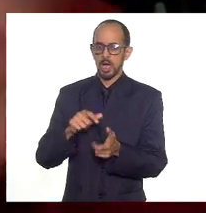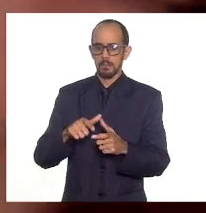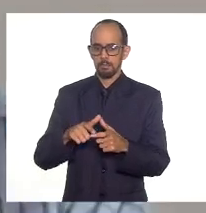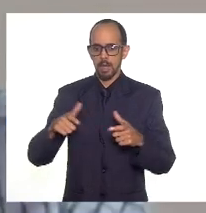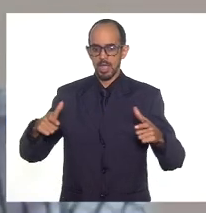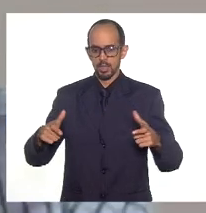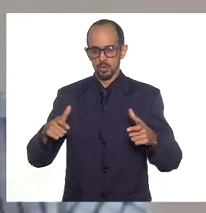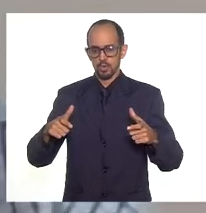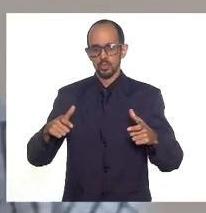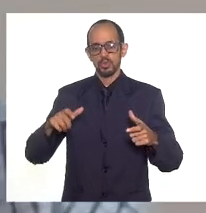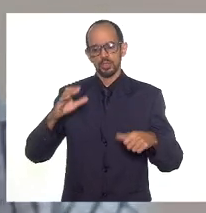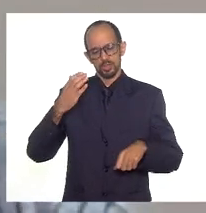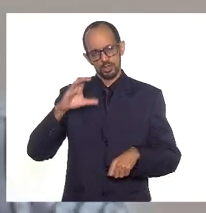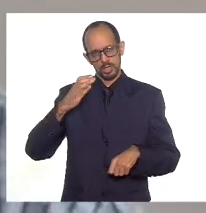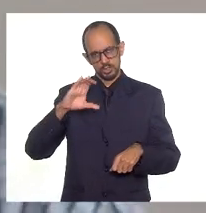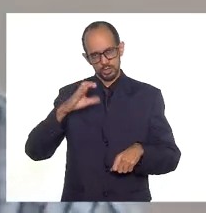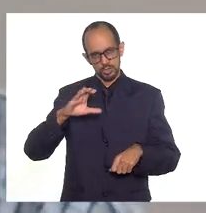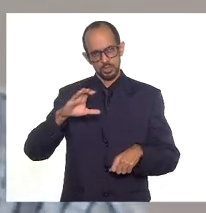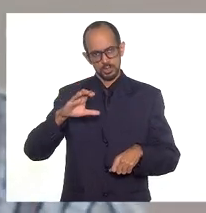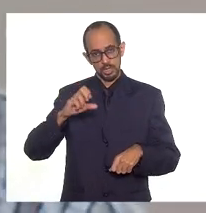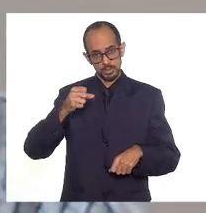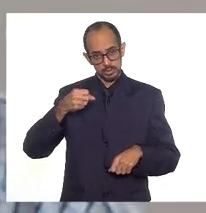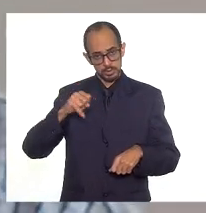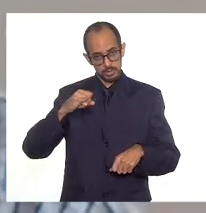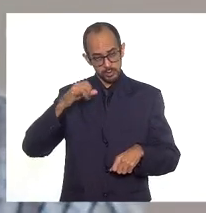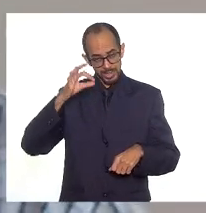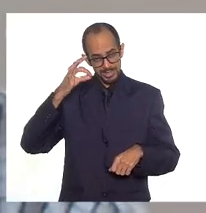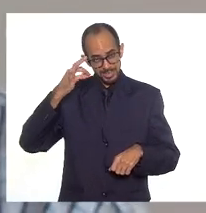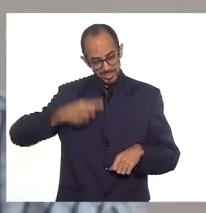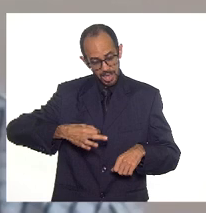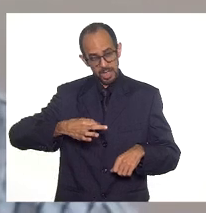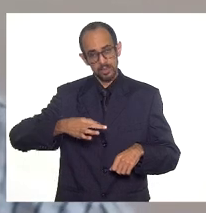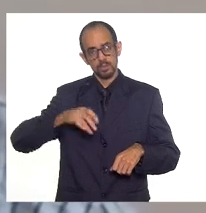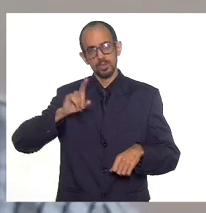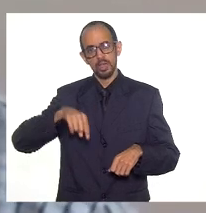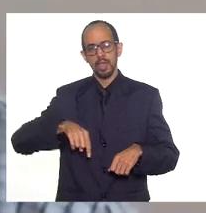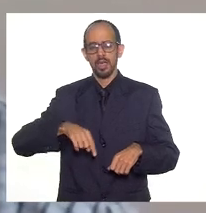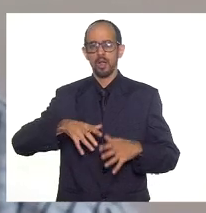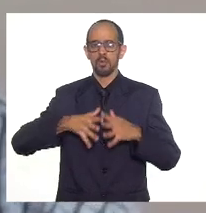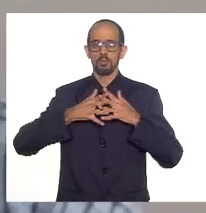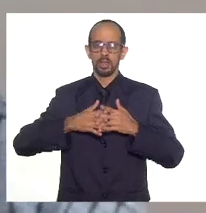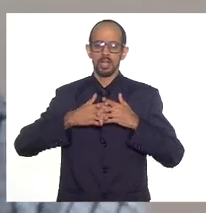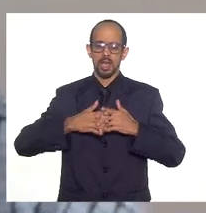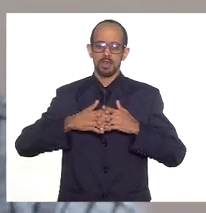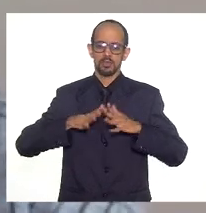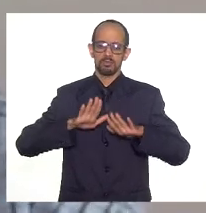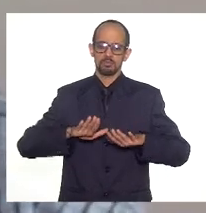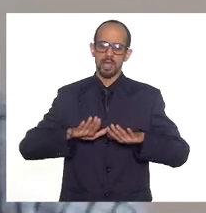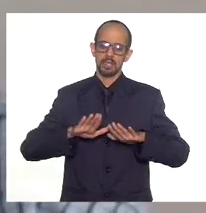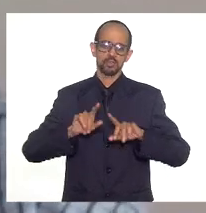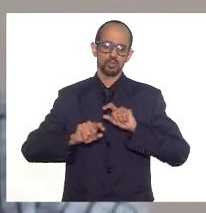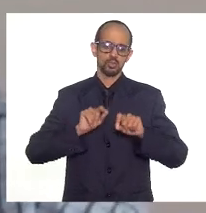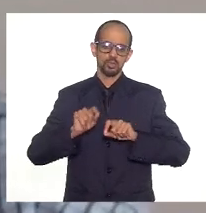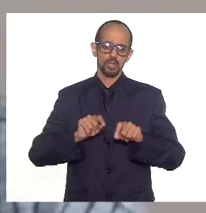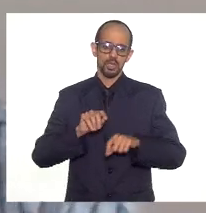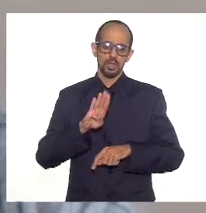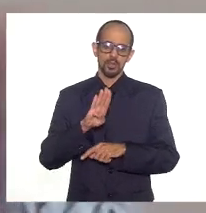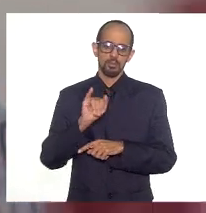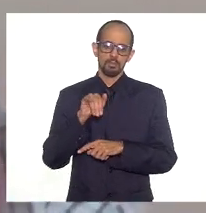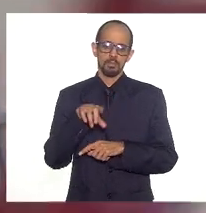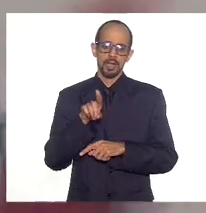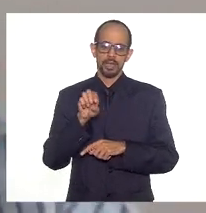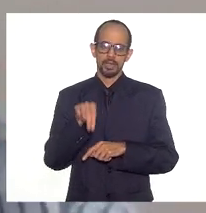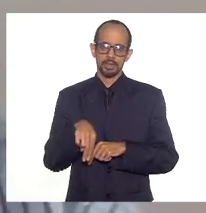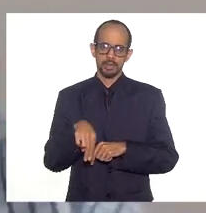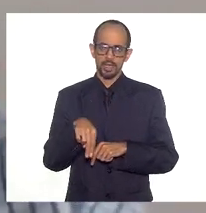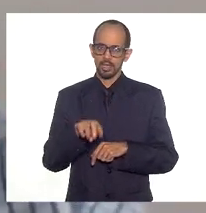cientistas estiver certo dessa área, a situação é dramática. Agora, o Biden, por exemplo, ele não vai estimular mais, quer dizer, o